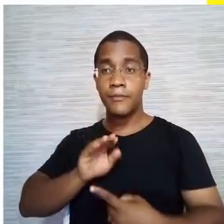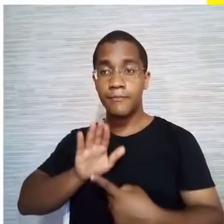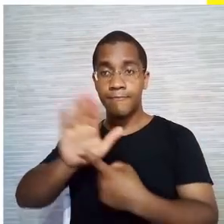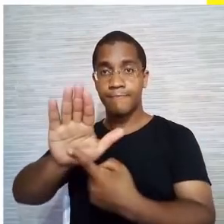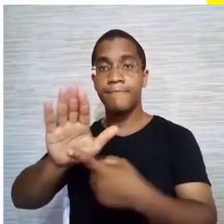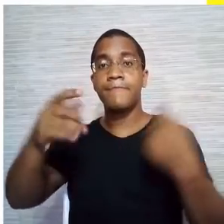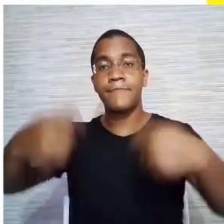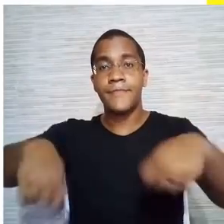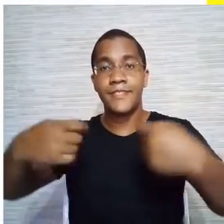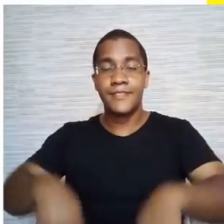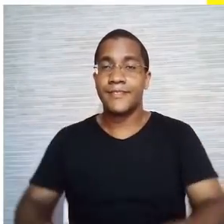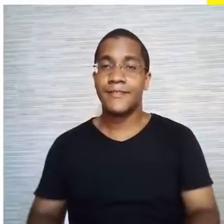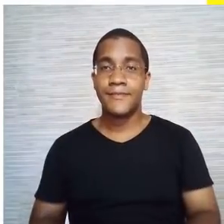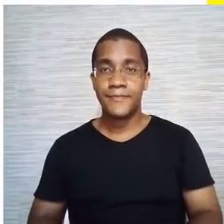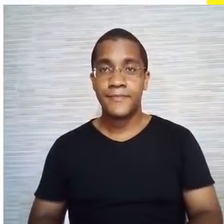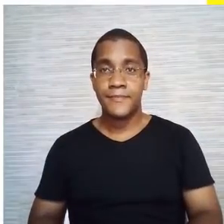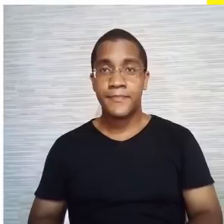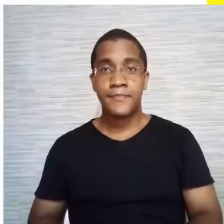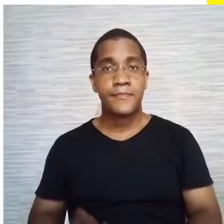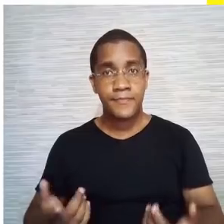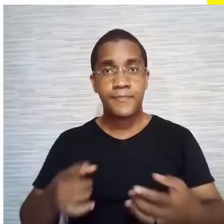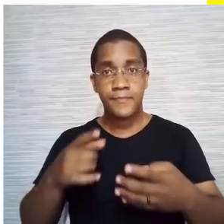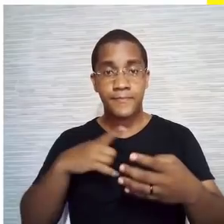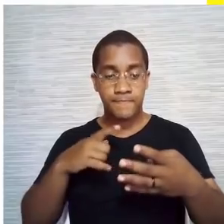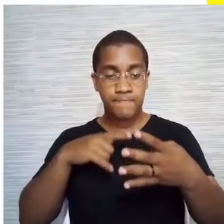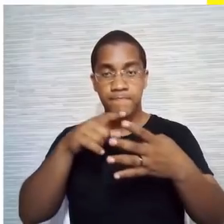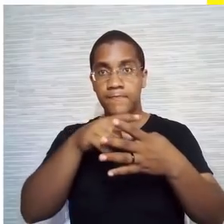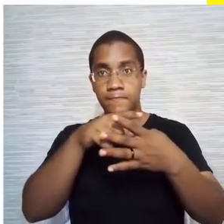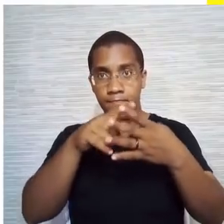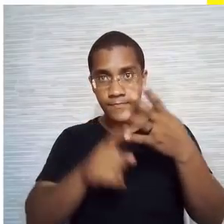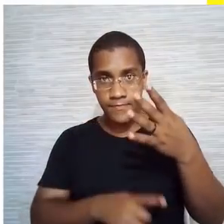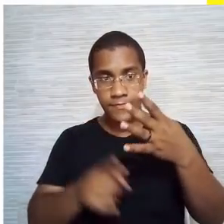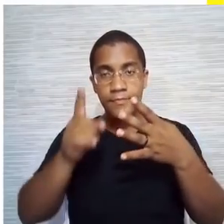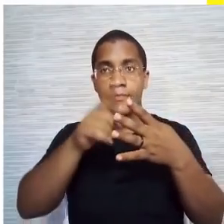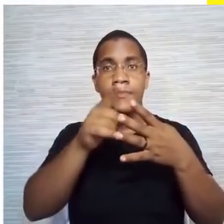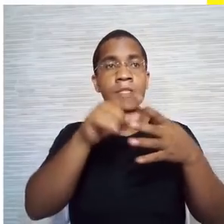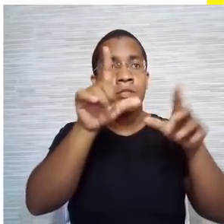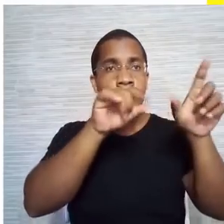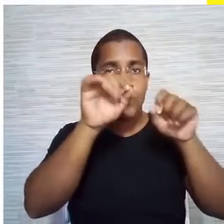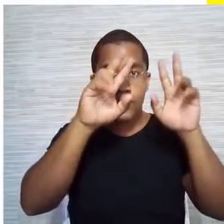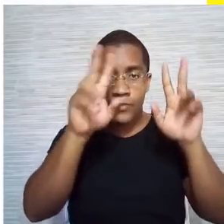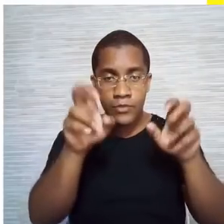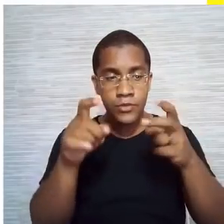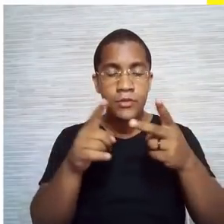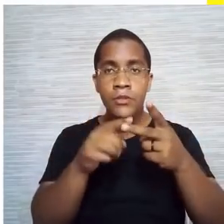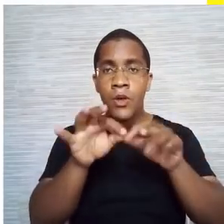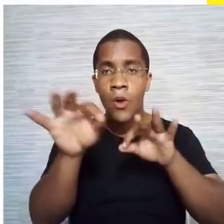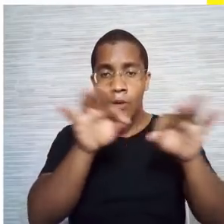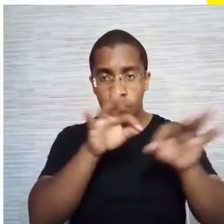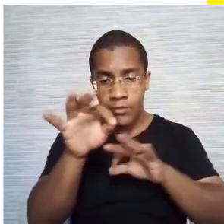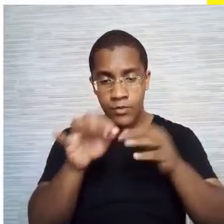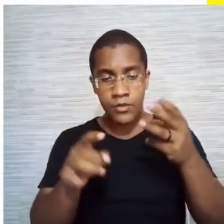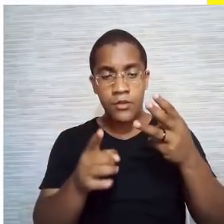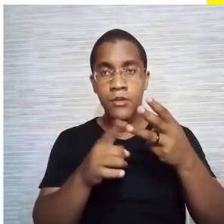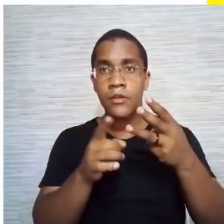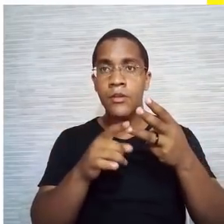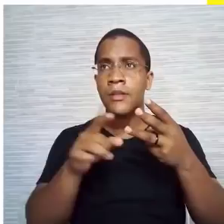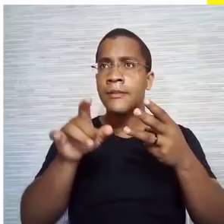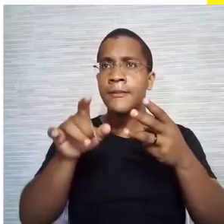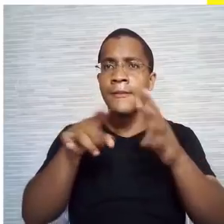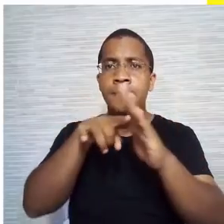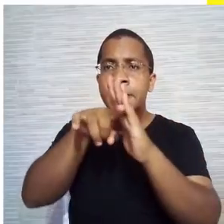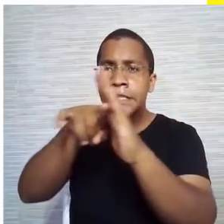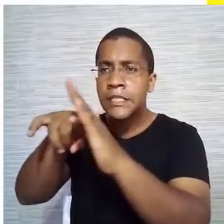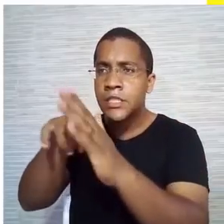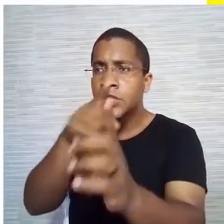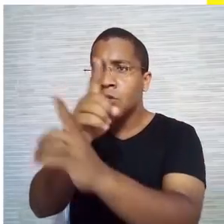projeto. Então, de forma resumida, nós temos definição, elaboração, coleta, apresentação